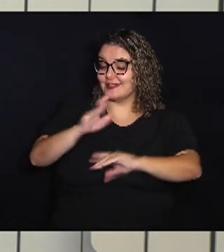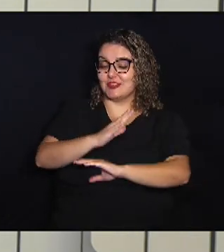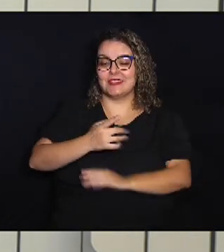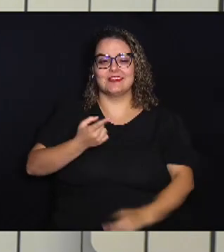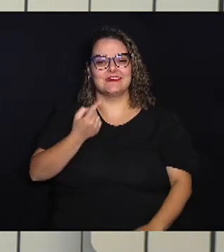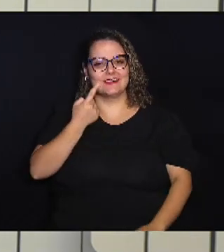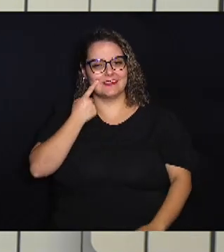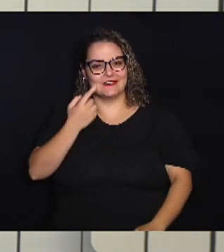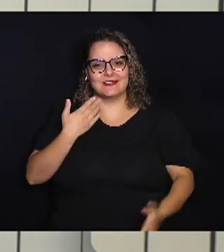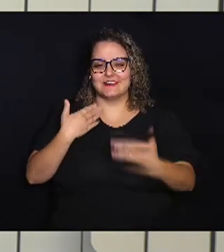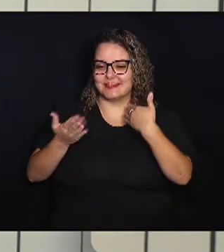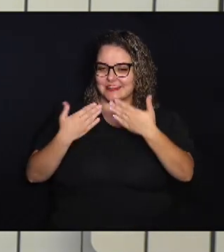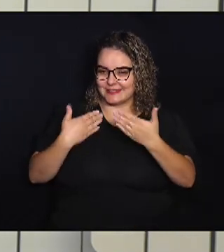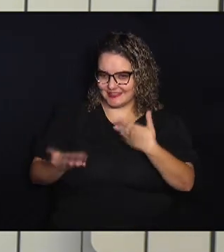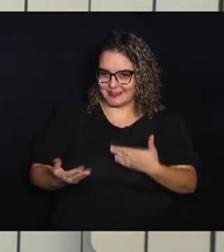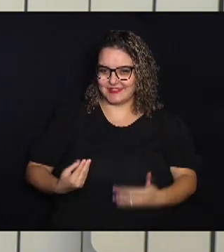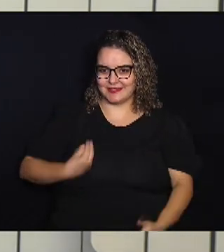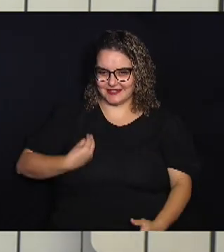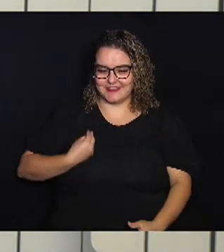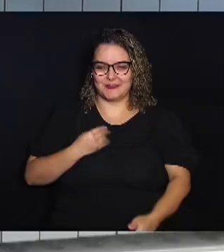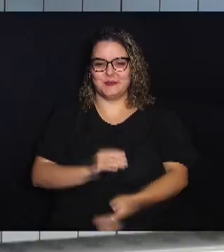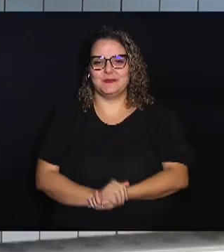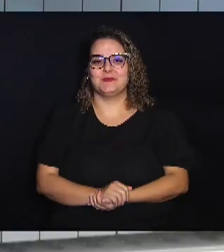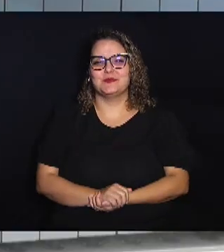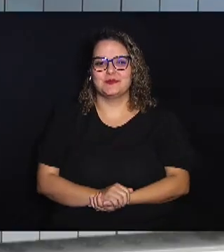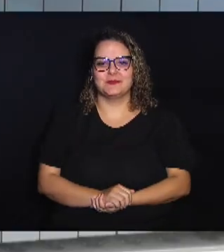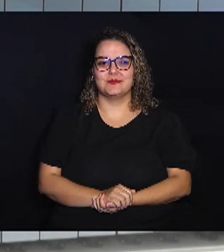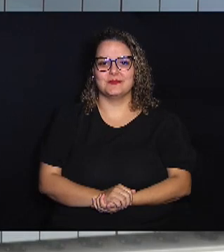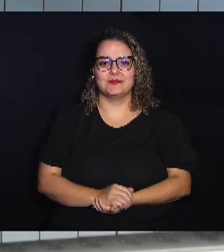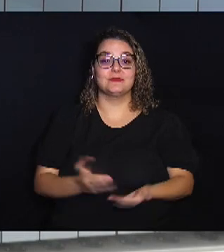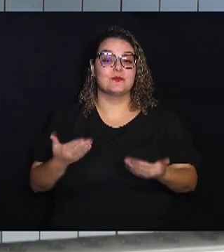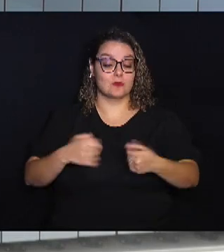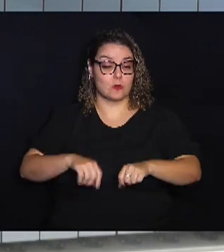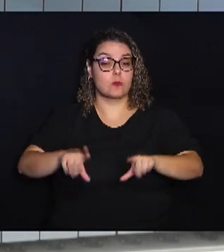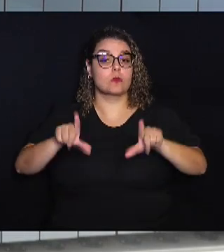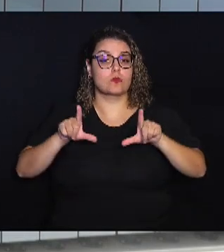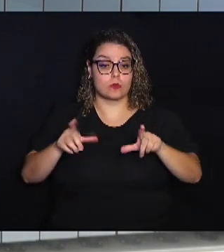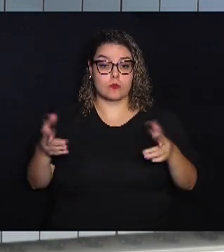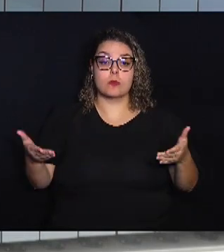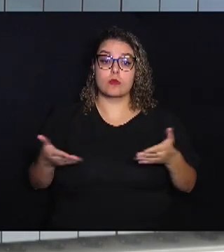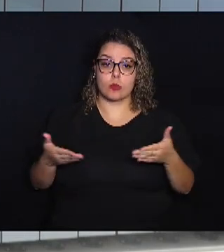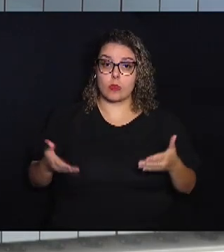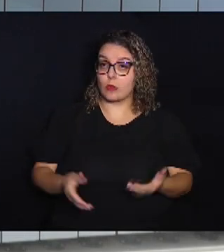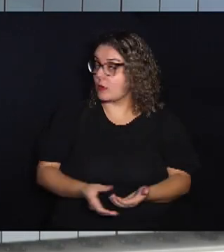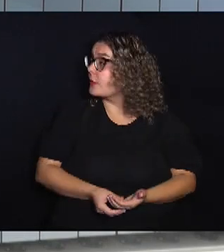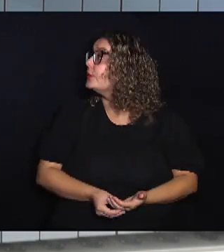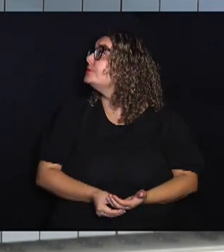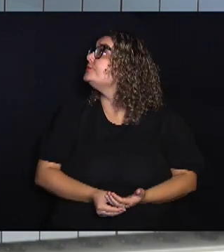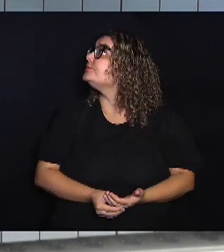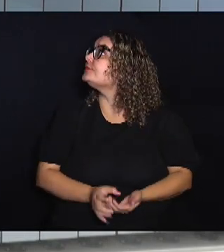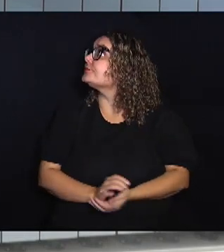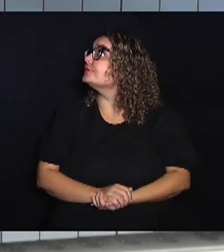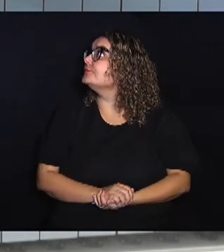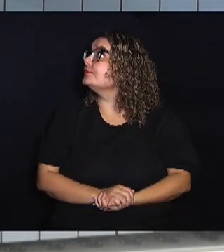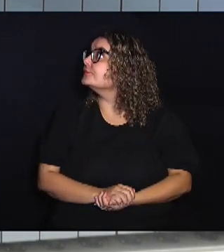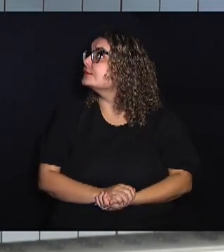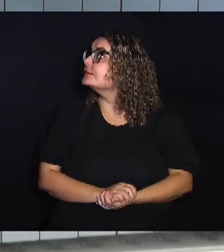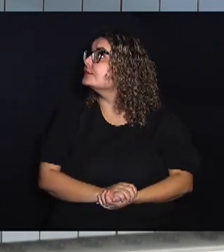telejornal que a gente conversa ao vivo confira a partir de agora os destaques de hoje